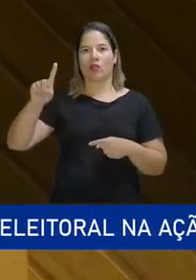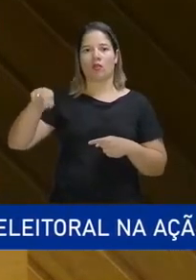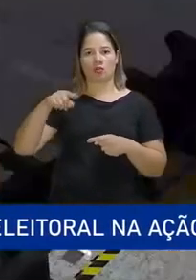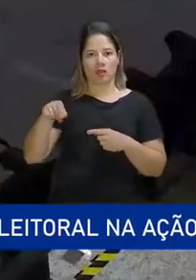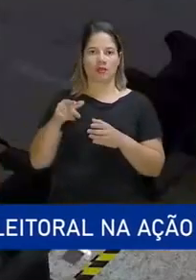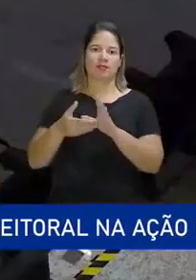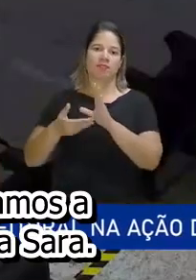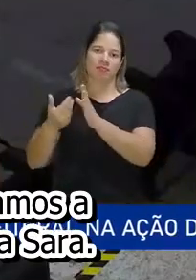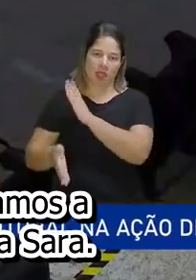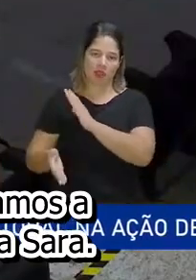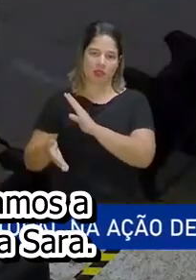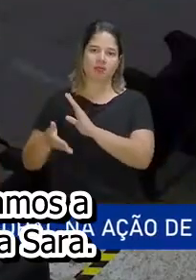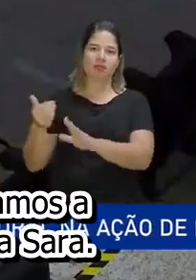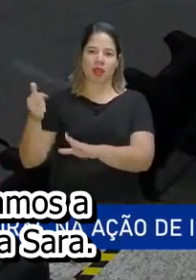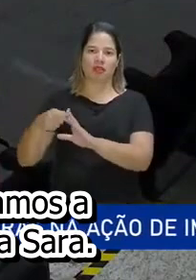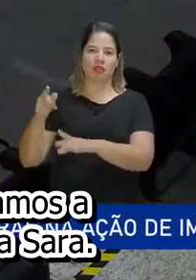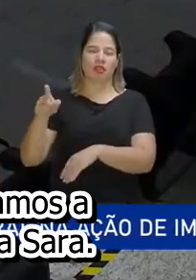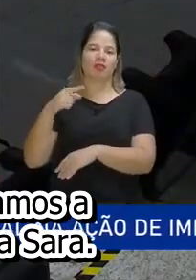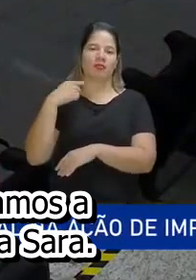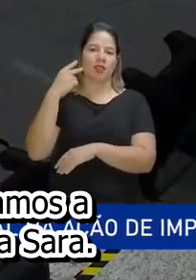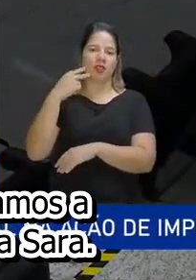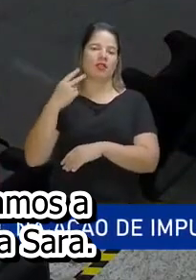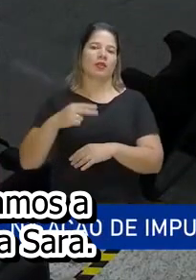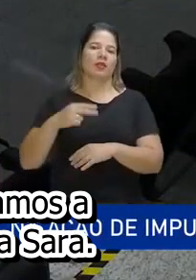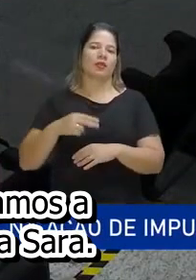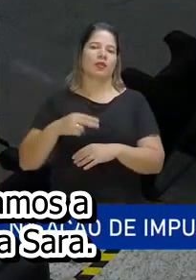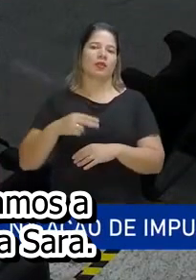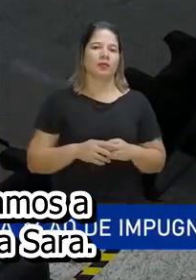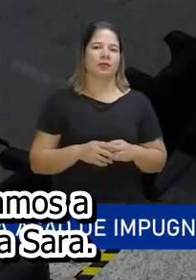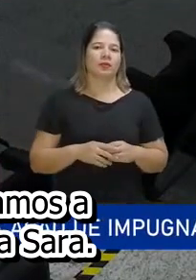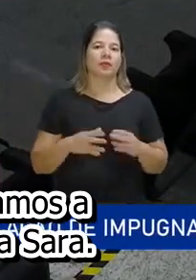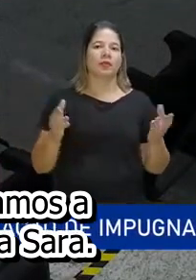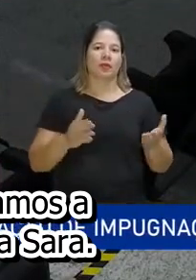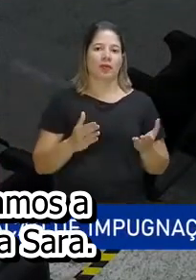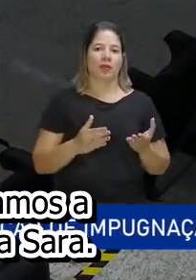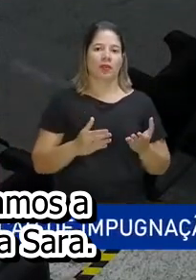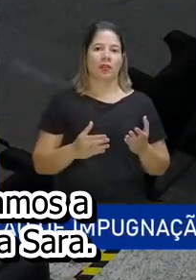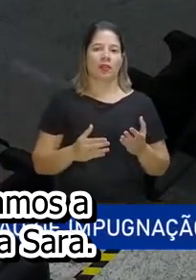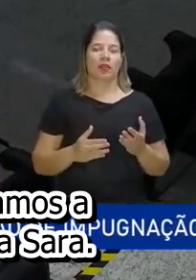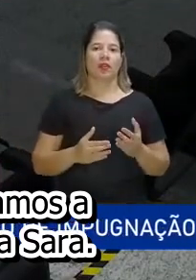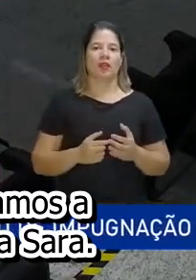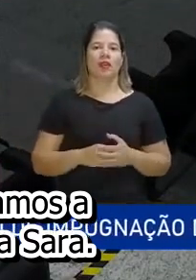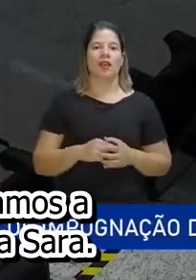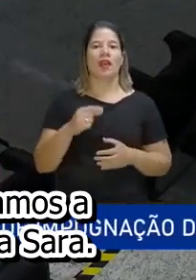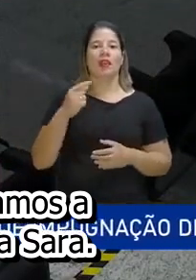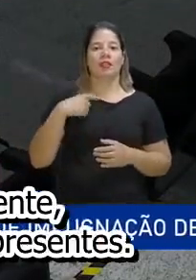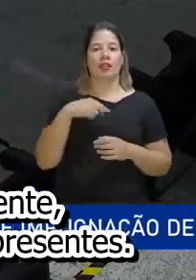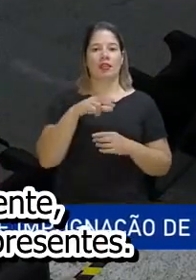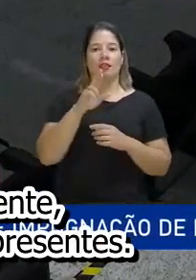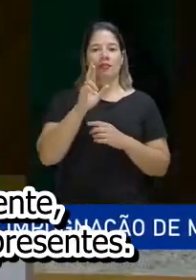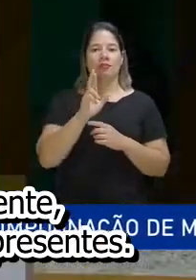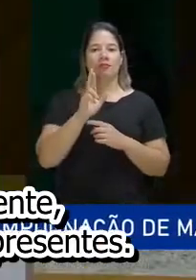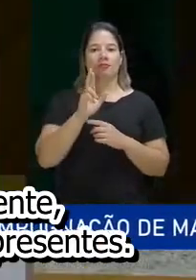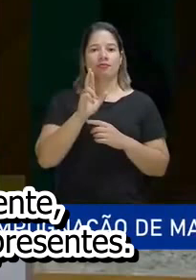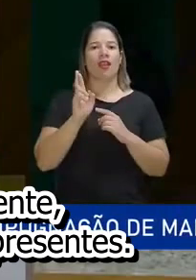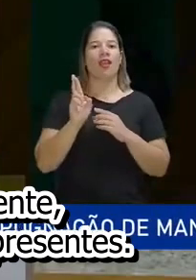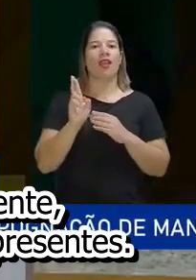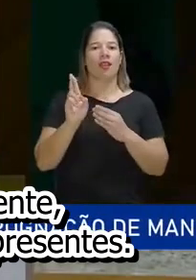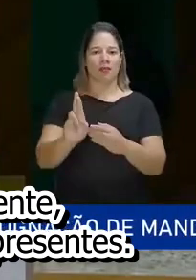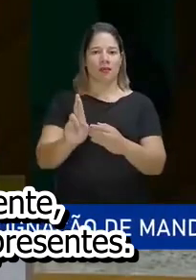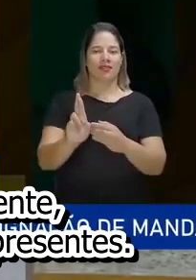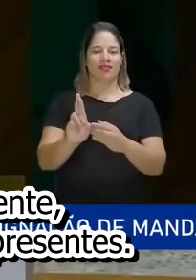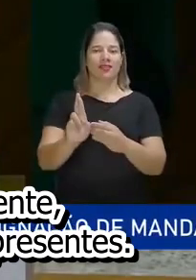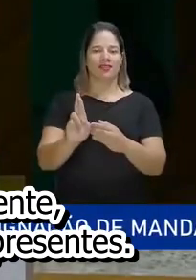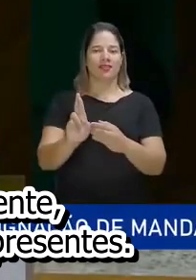só. Nós é que agradecemos, doutor. Incontinente, passamos a palavra à representante do Ministério Público, doutora Sara. Obrigada,